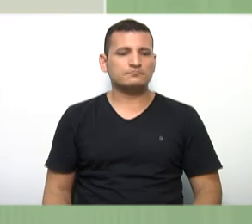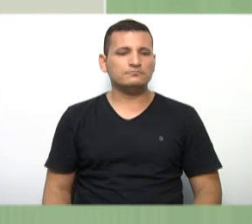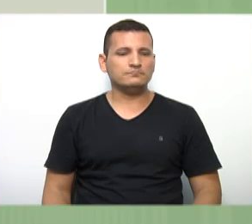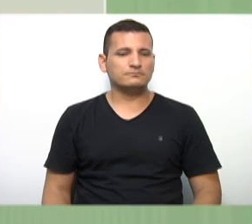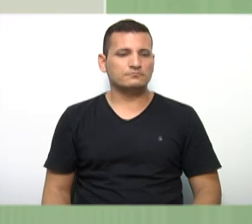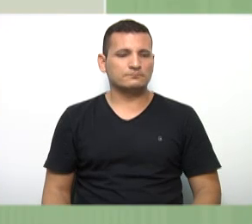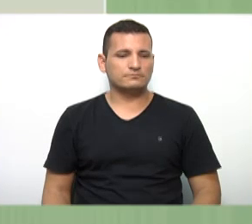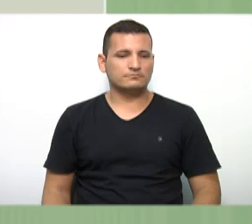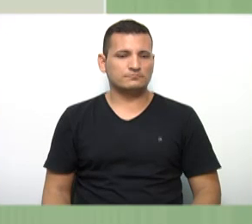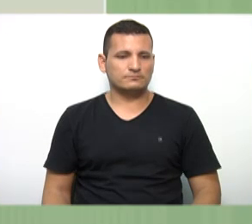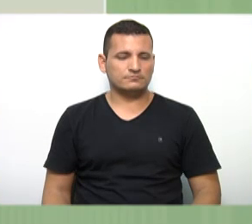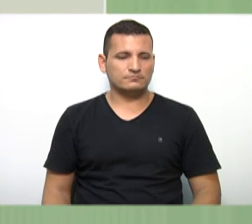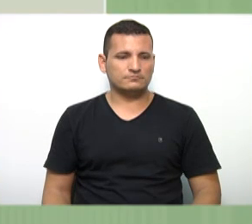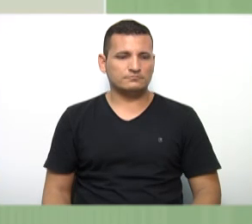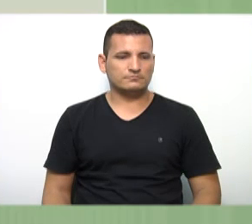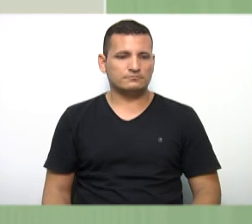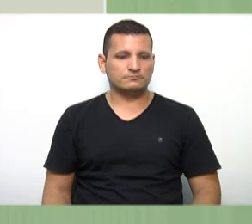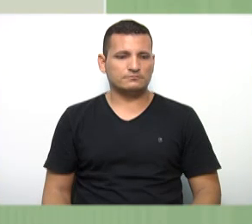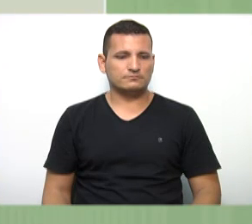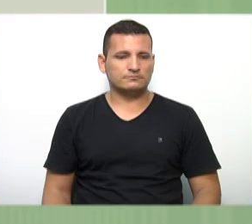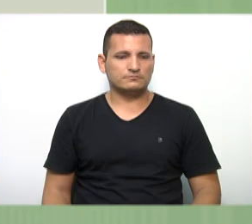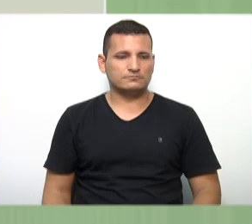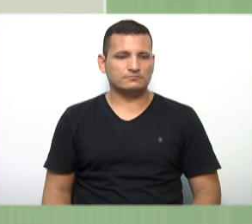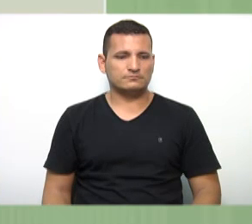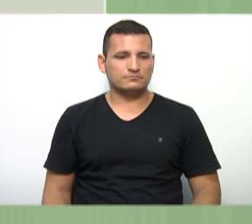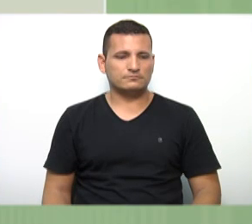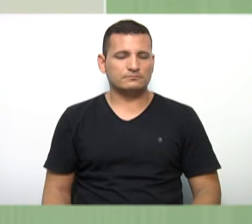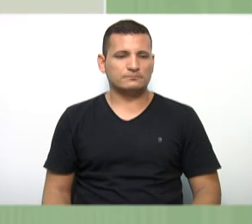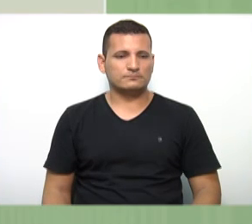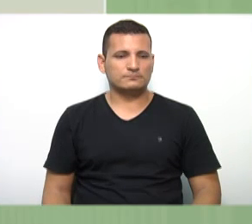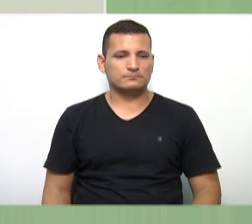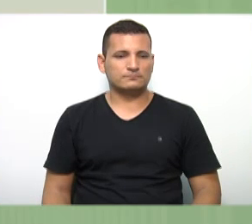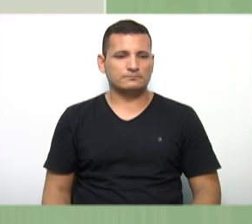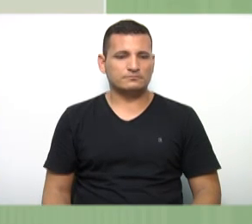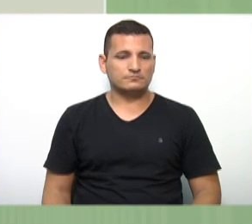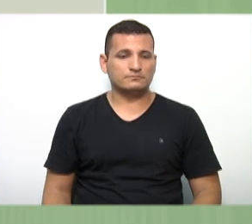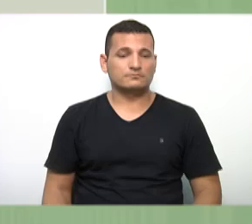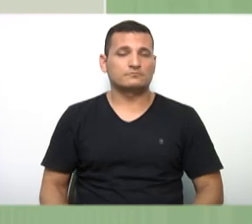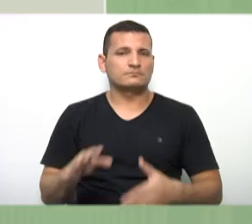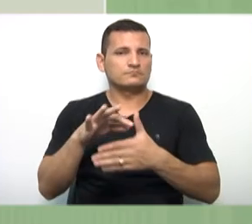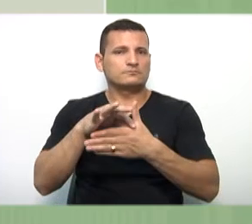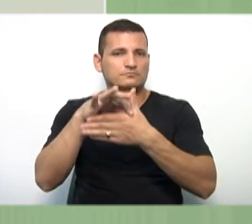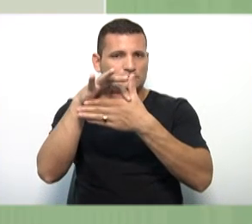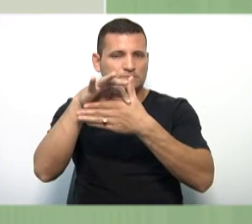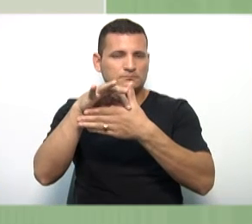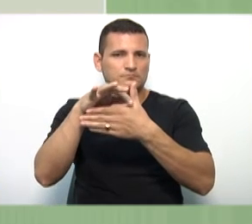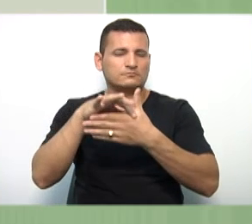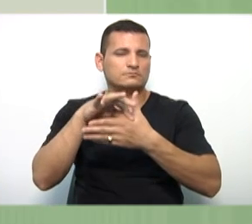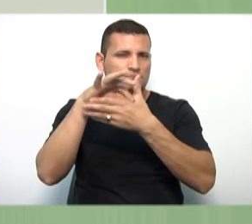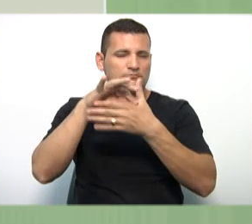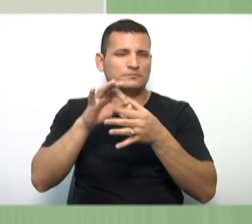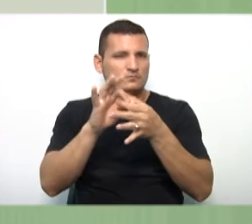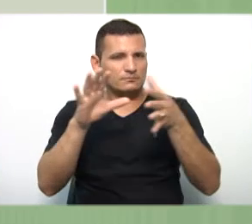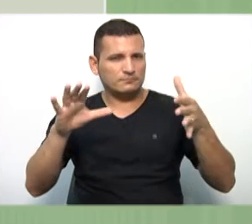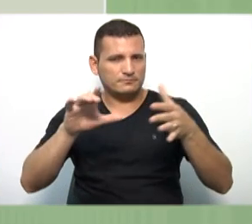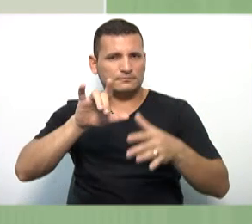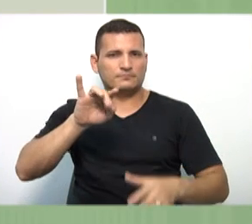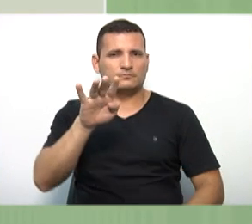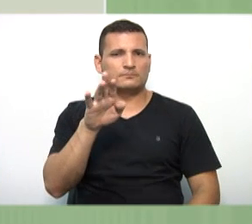nosso gabarito, porque vai ser mais fácil. A liderança liberal é aquela que se baseia